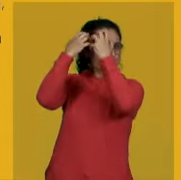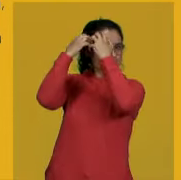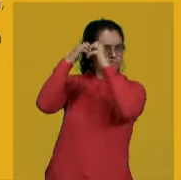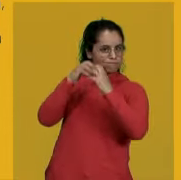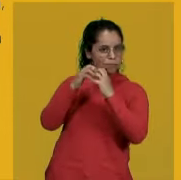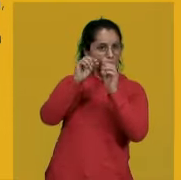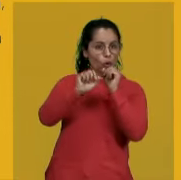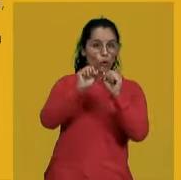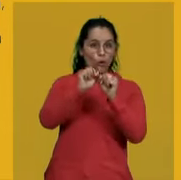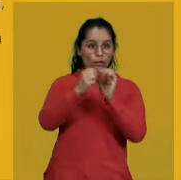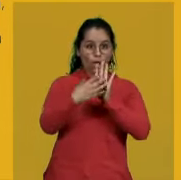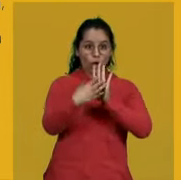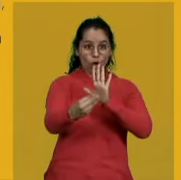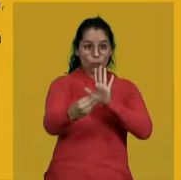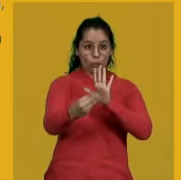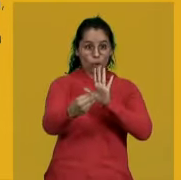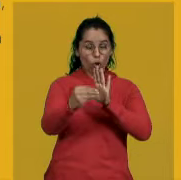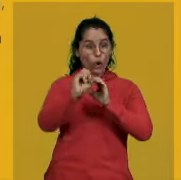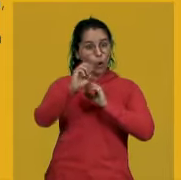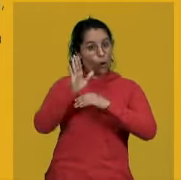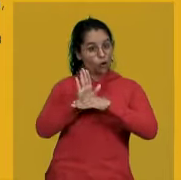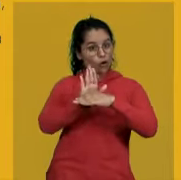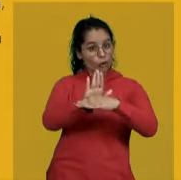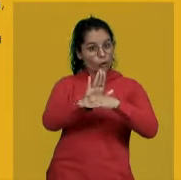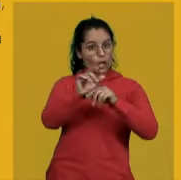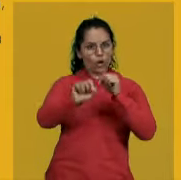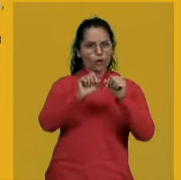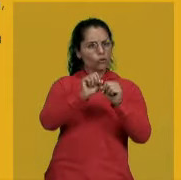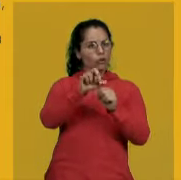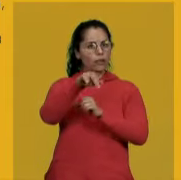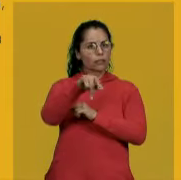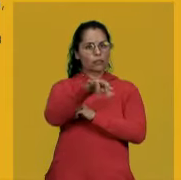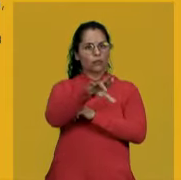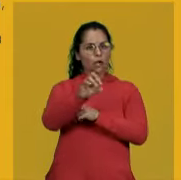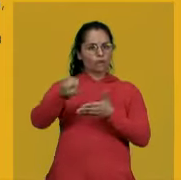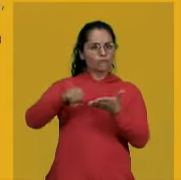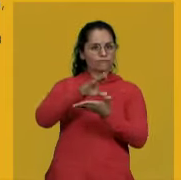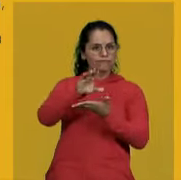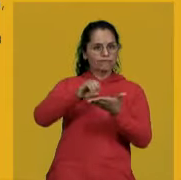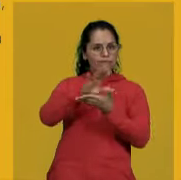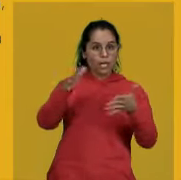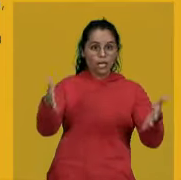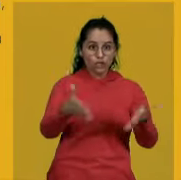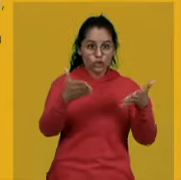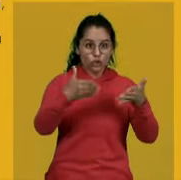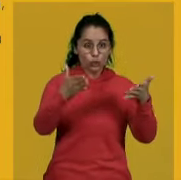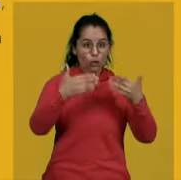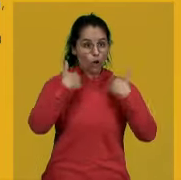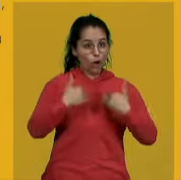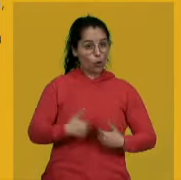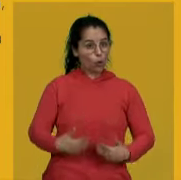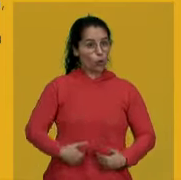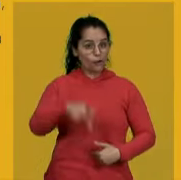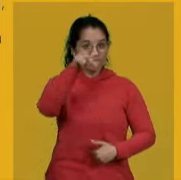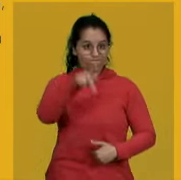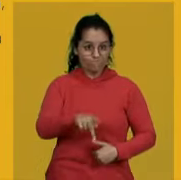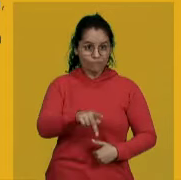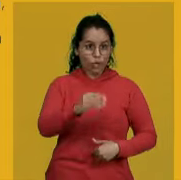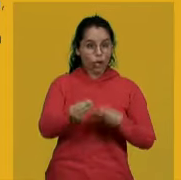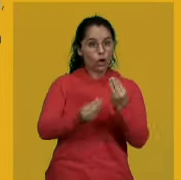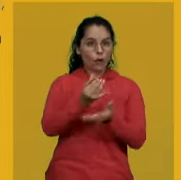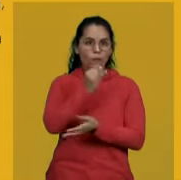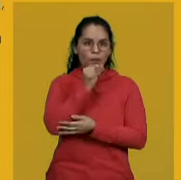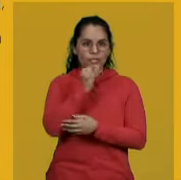vez que imitam ou cooperam com os neurotransmissores estimulantes do organismo do indivíduo, como